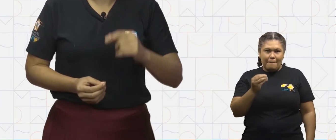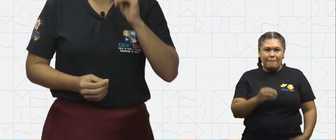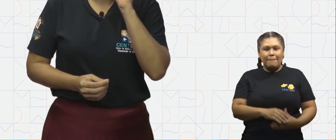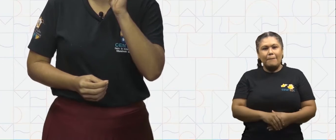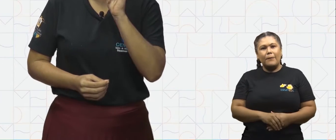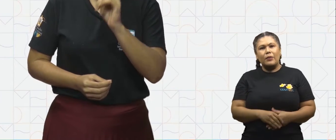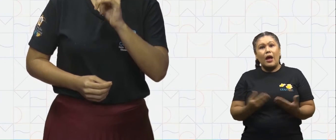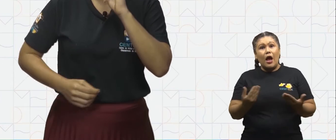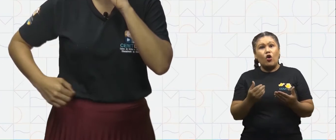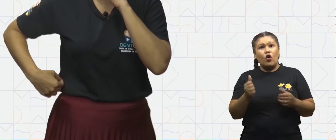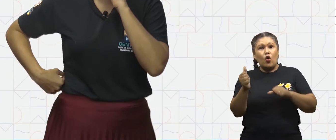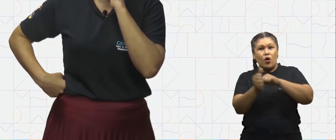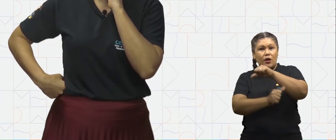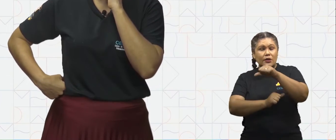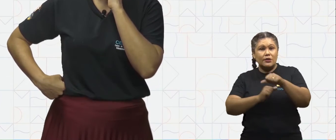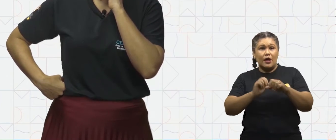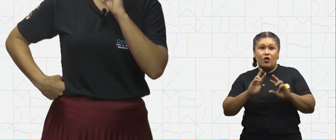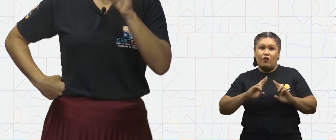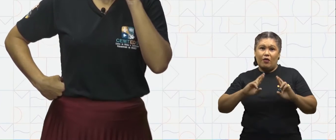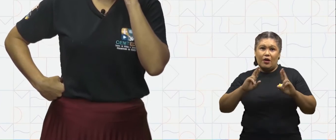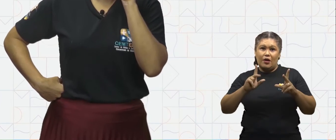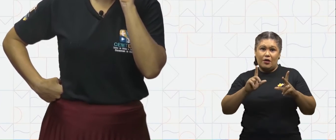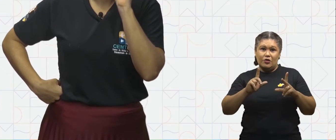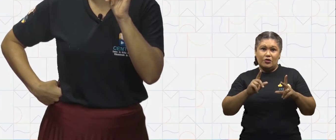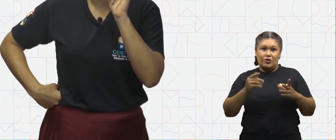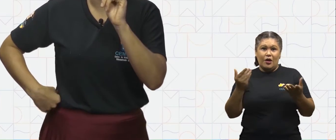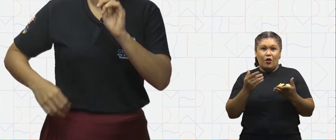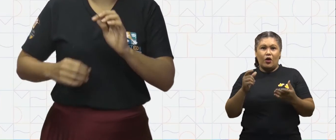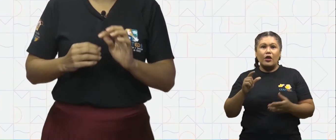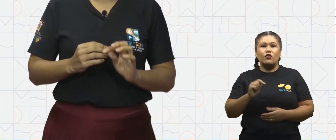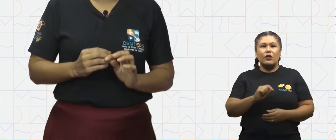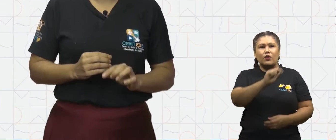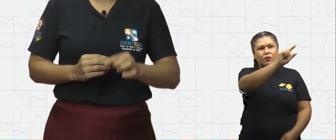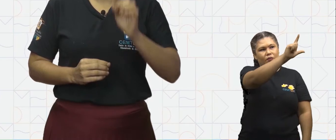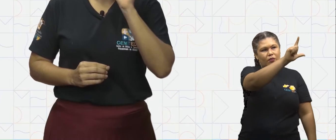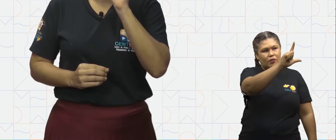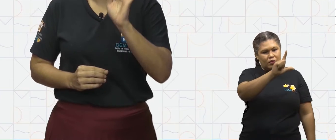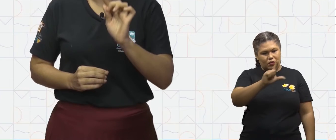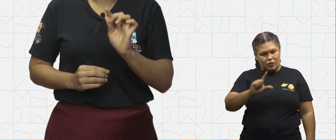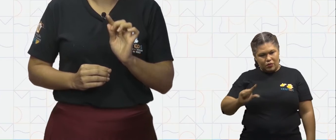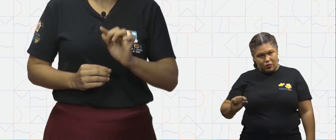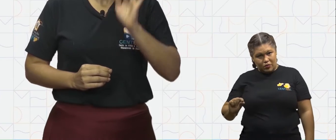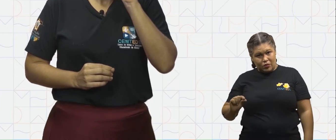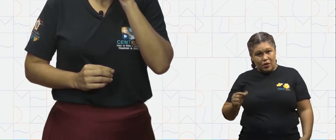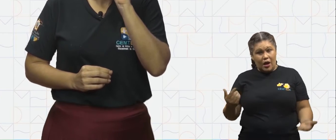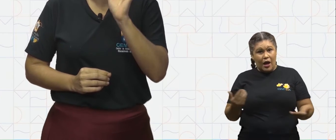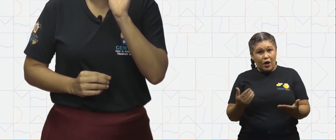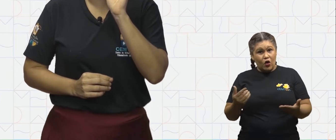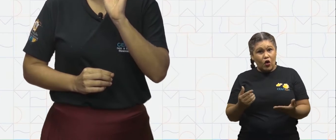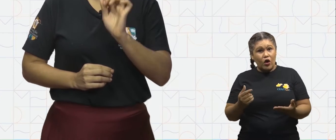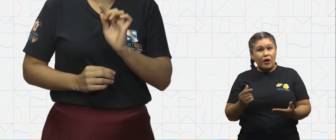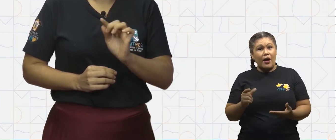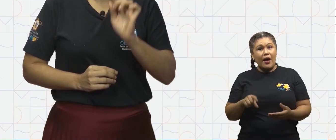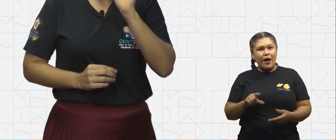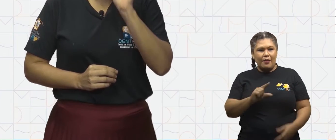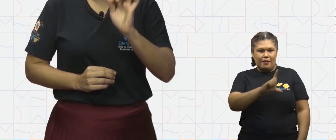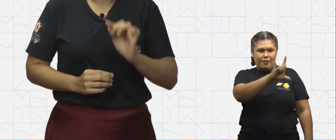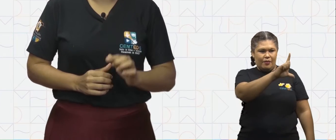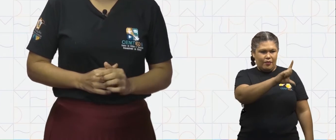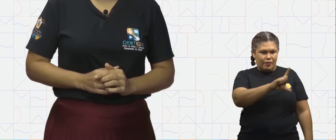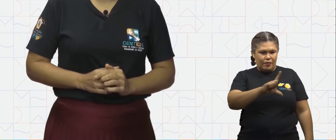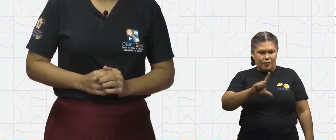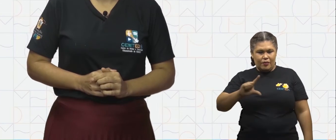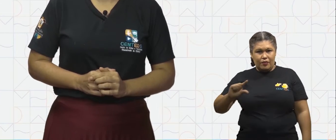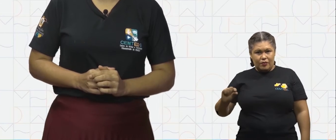de fazermos o inverso? De organizarmos eles do maior